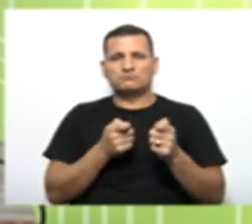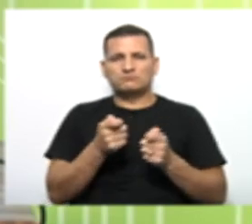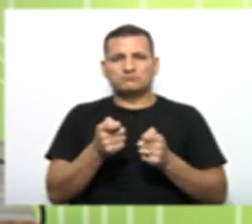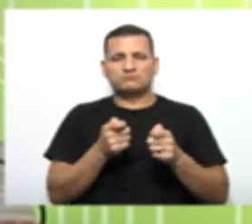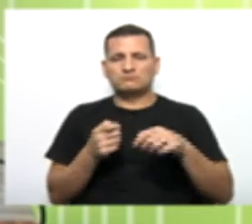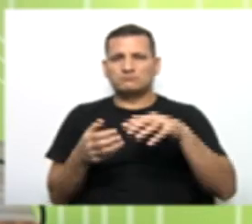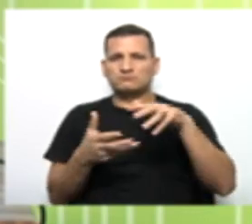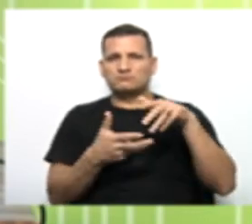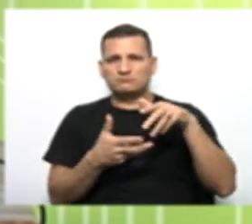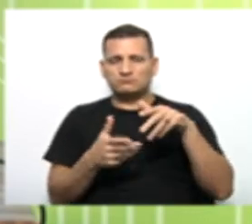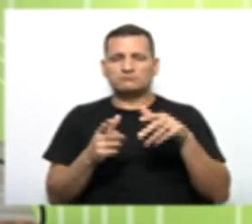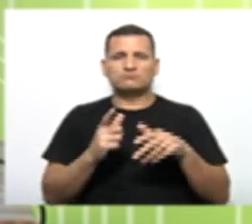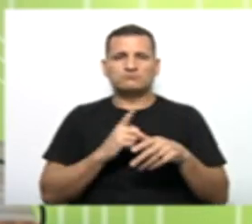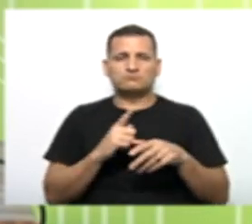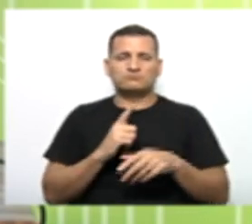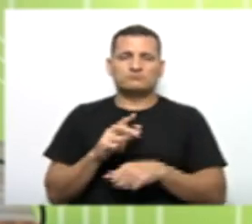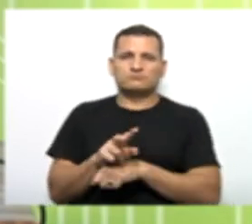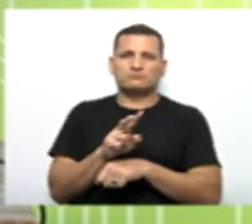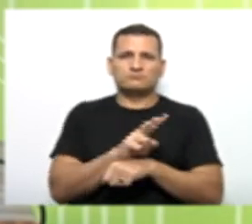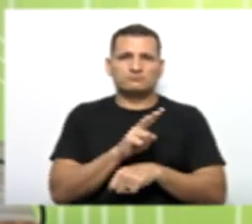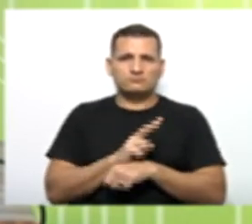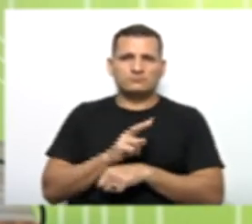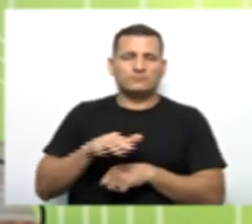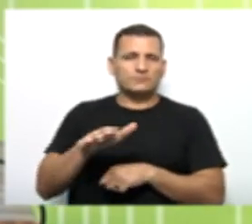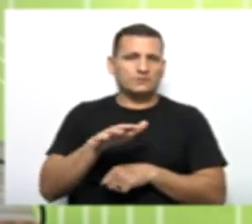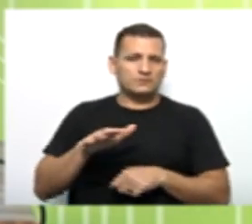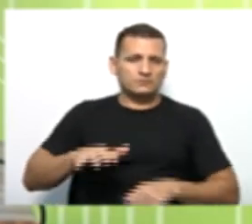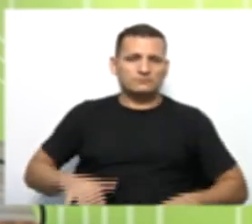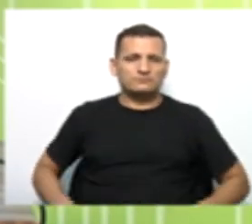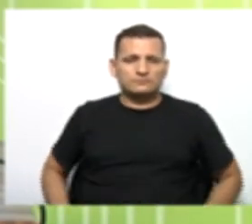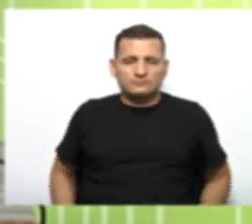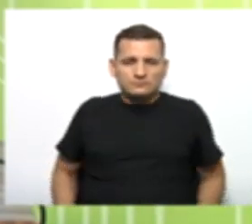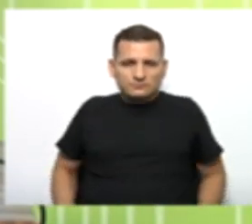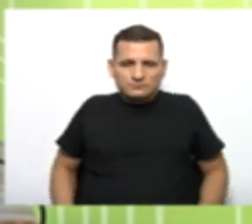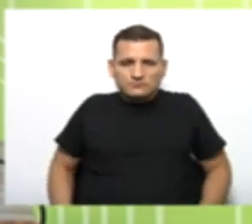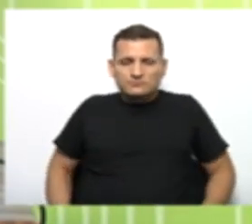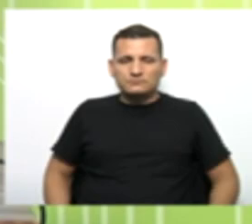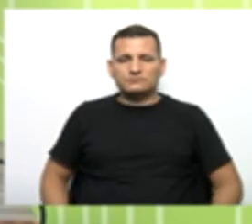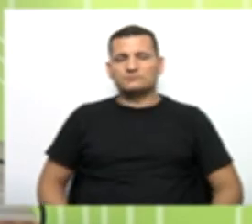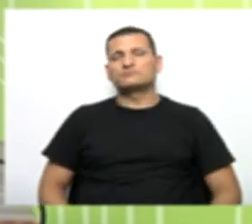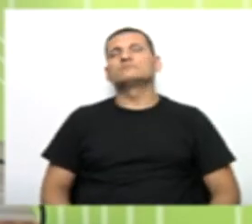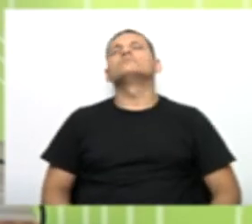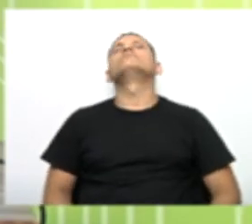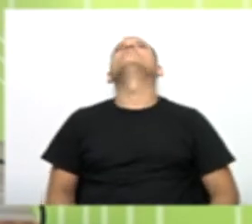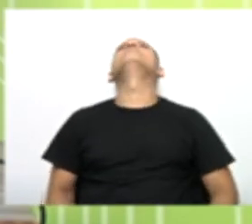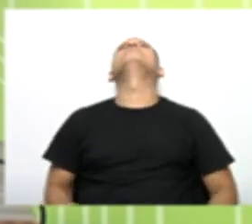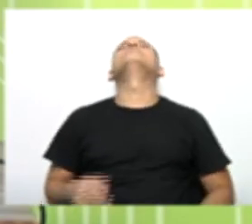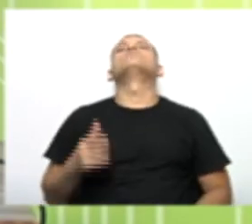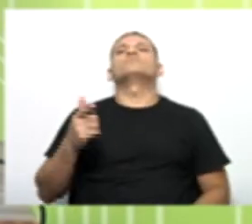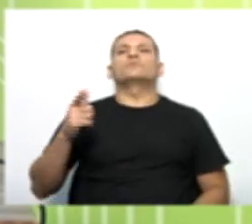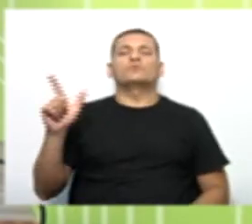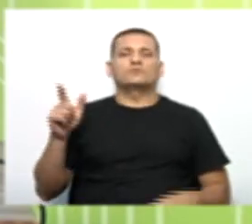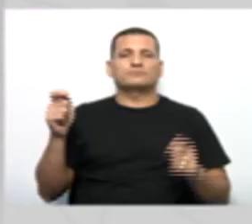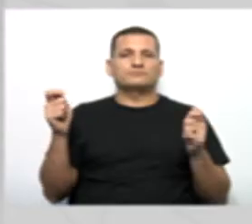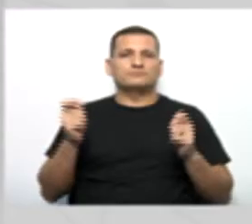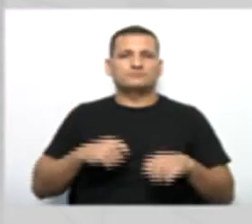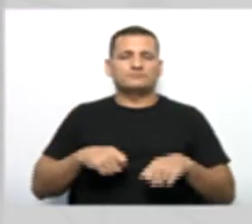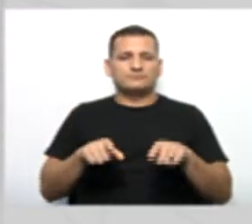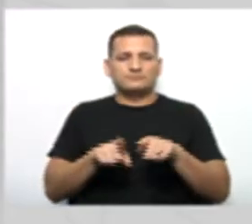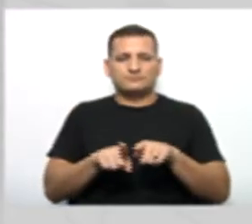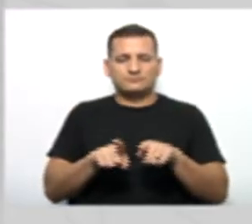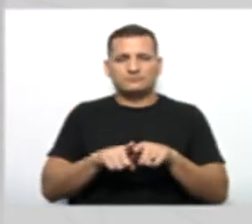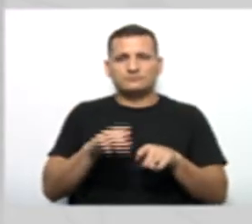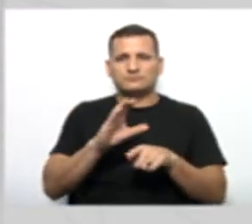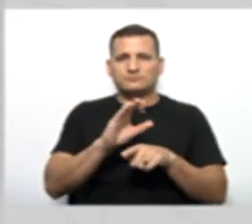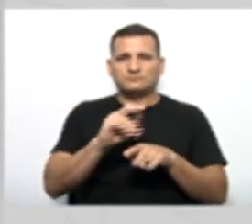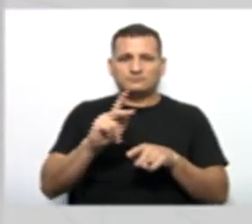são produzidos protegendo o meio ambiente. Uma outra possibilidade da cooperativa também incrementar ainda